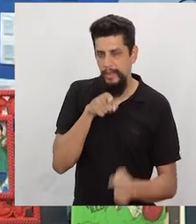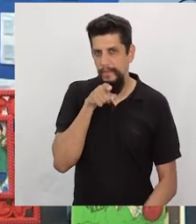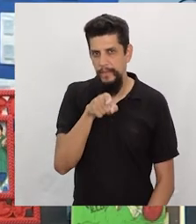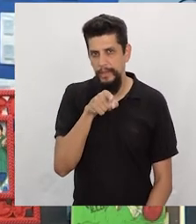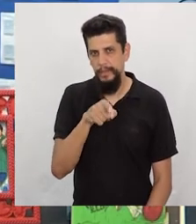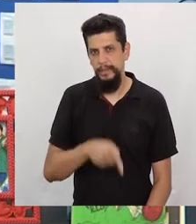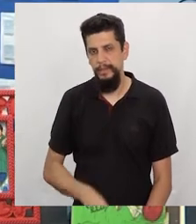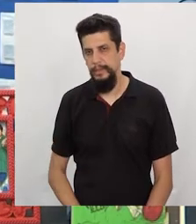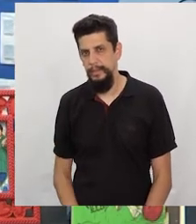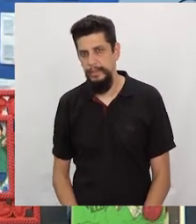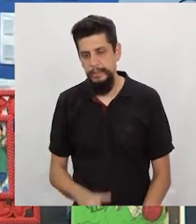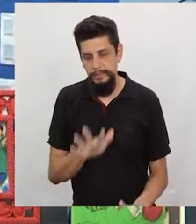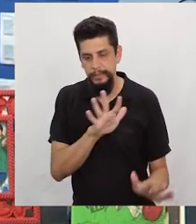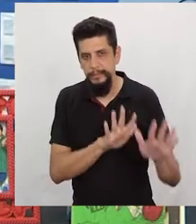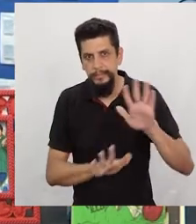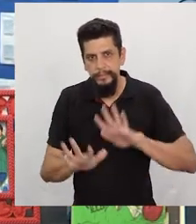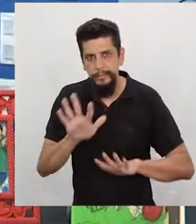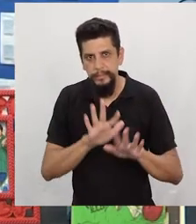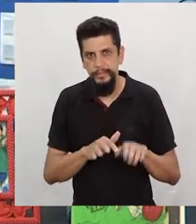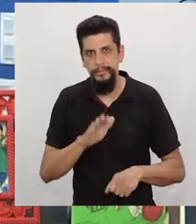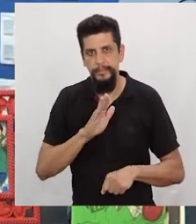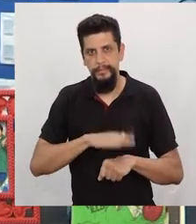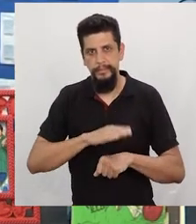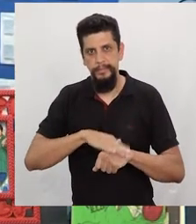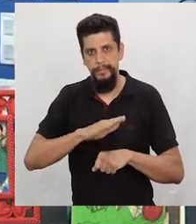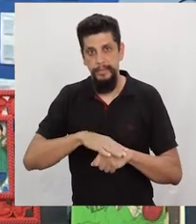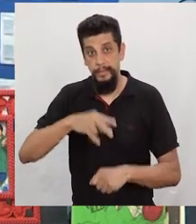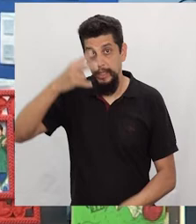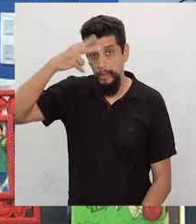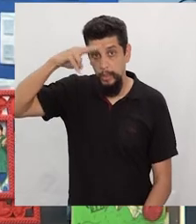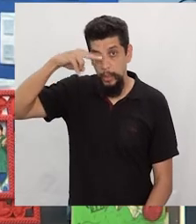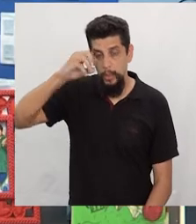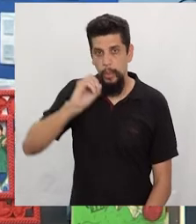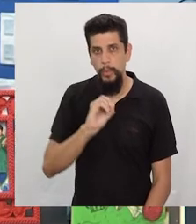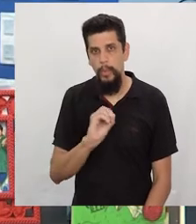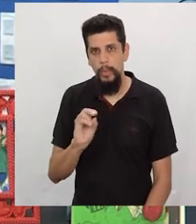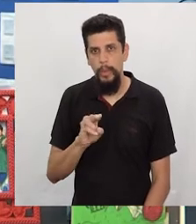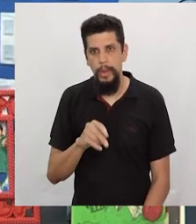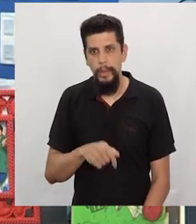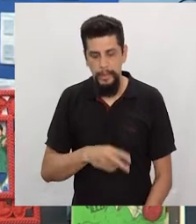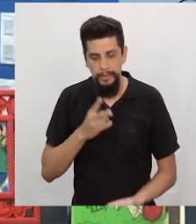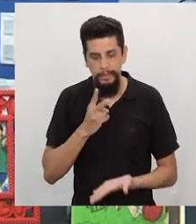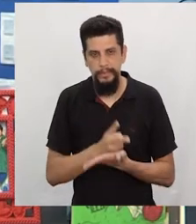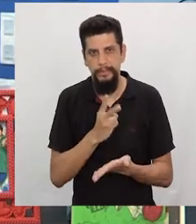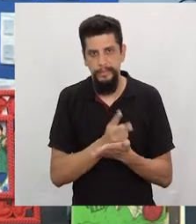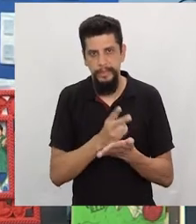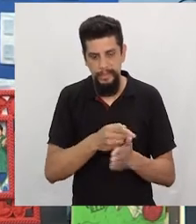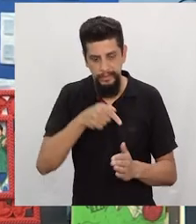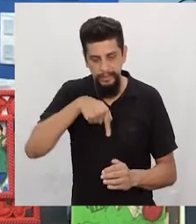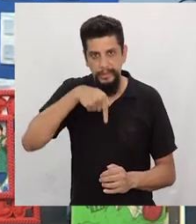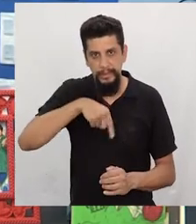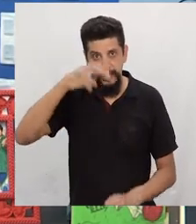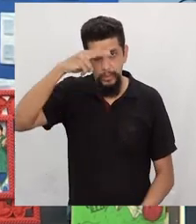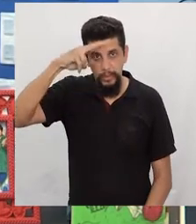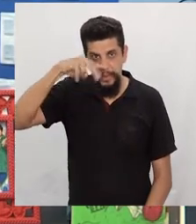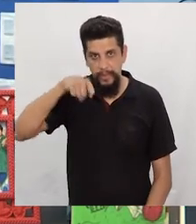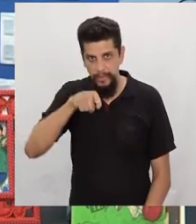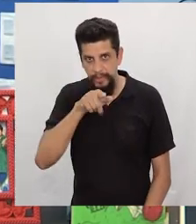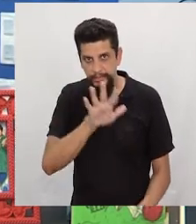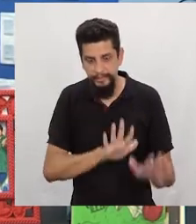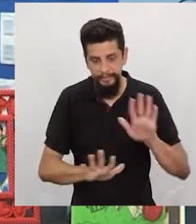Vocês estão, então, preparados para mais uma história? Ou seja, para a continuação dessa história?